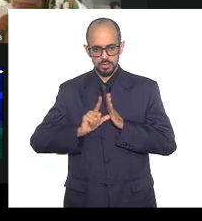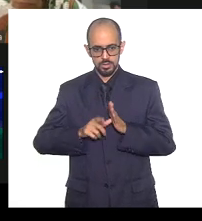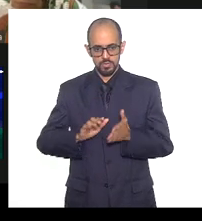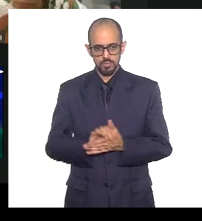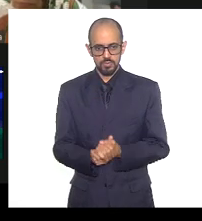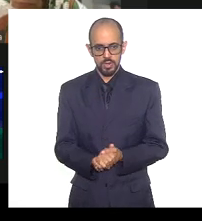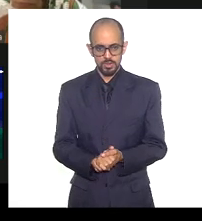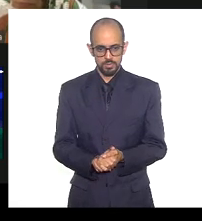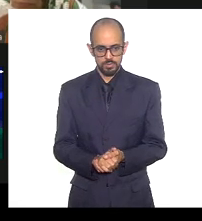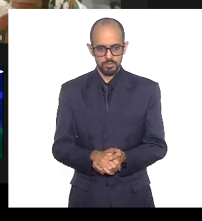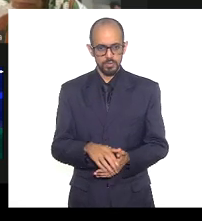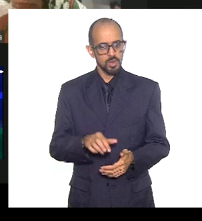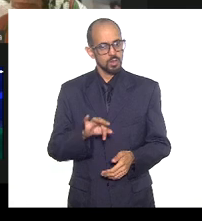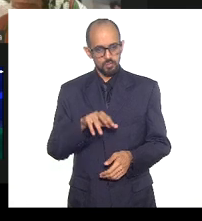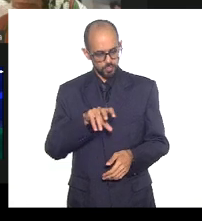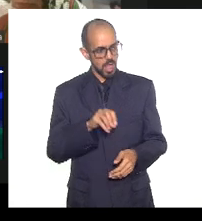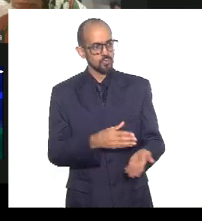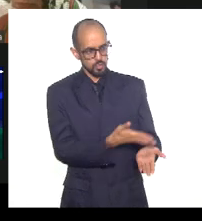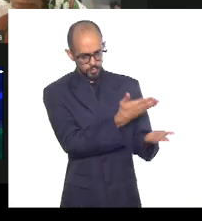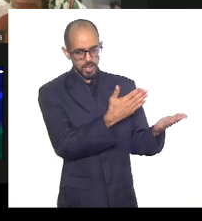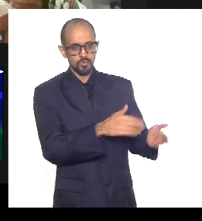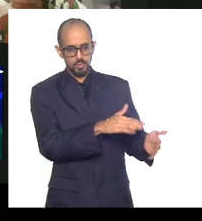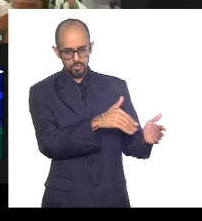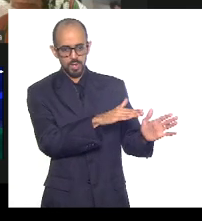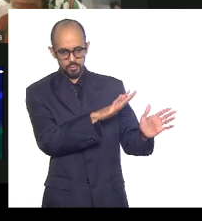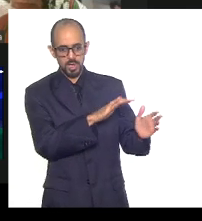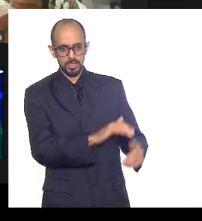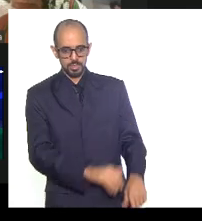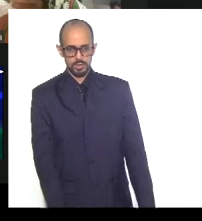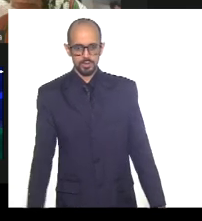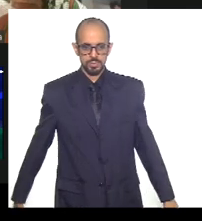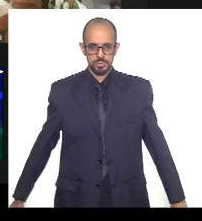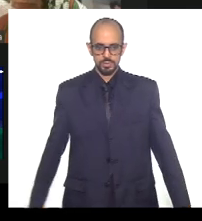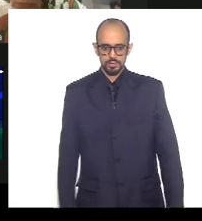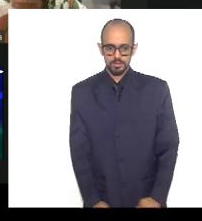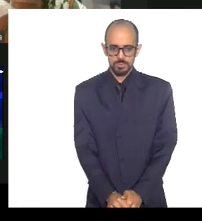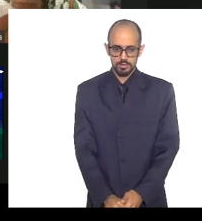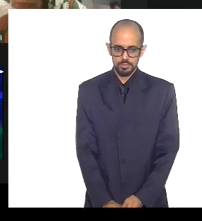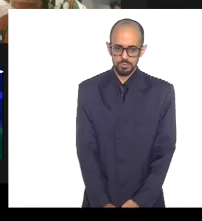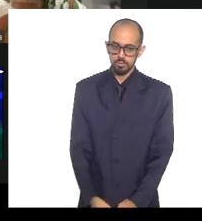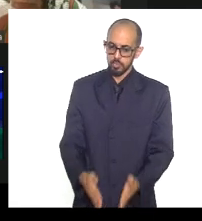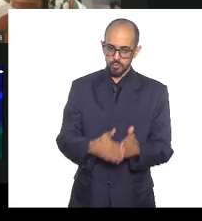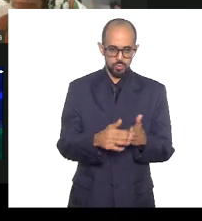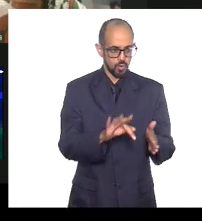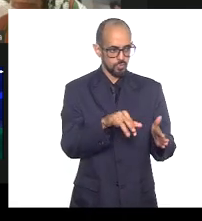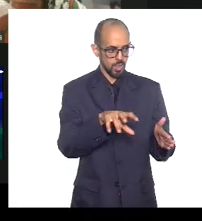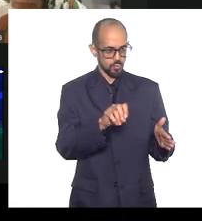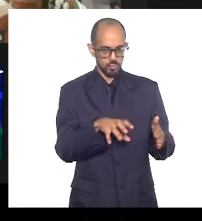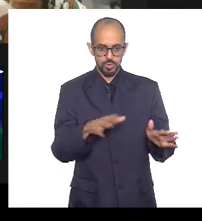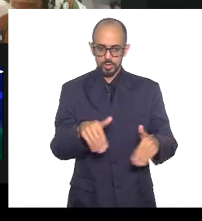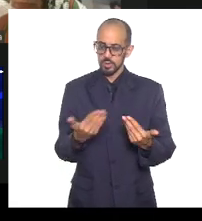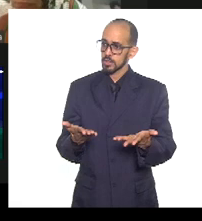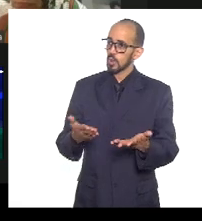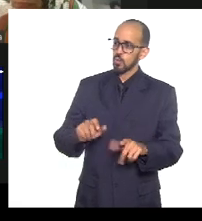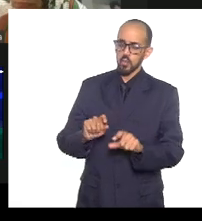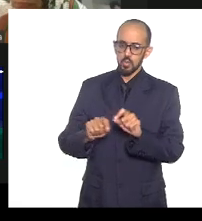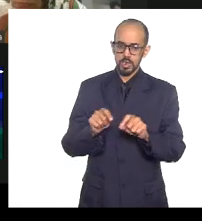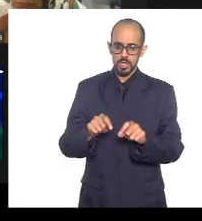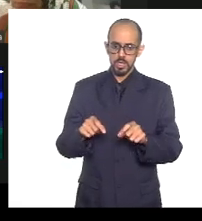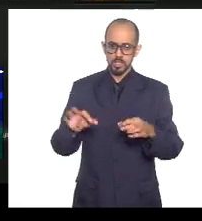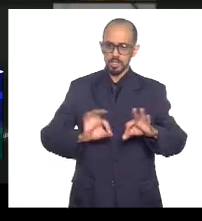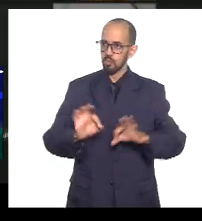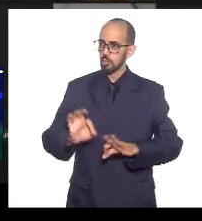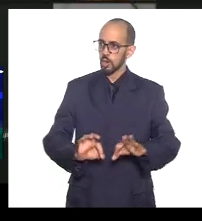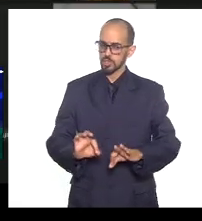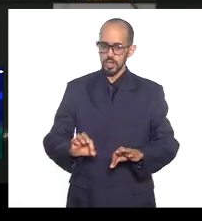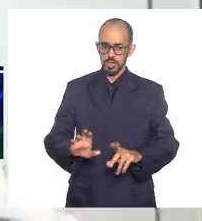se o Flávio quiser discutir pode discutir Flávio por favor Flávio bom gente esse é um projeto que